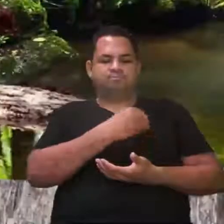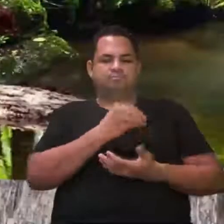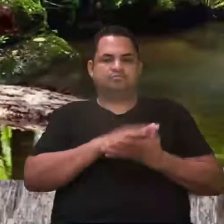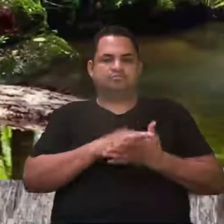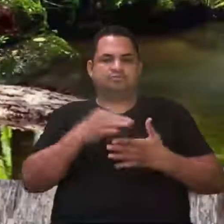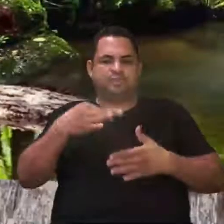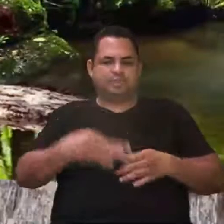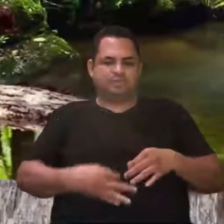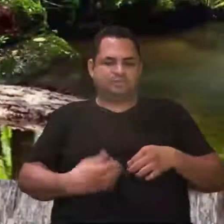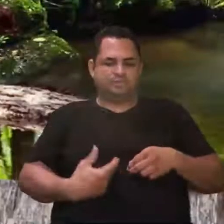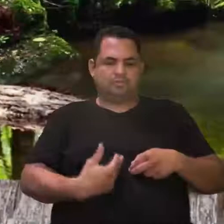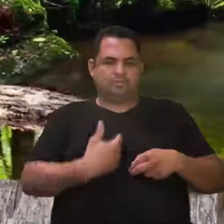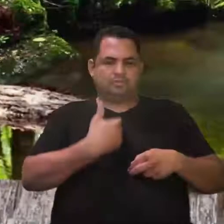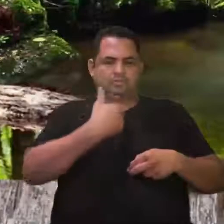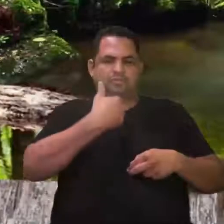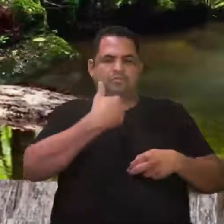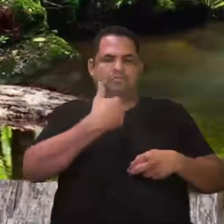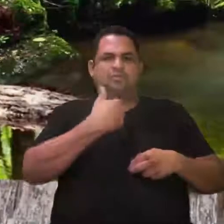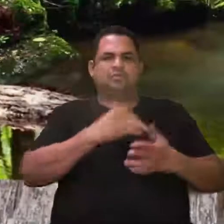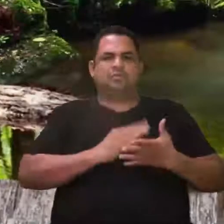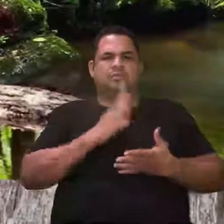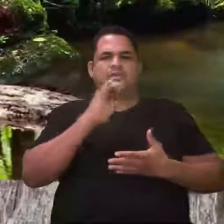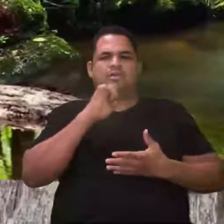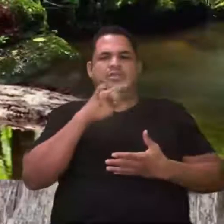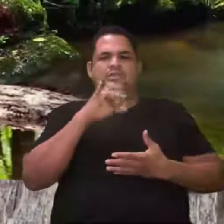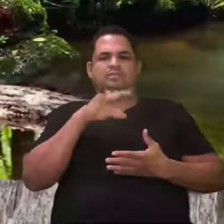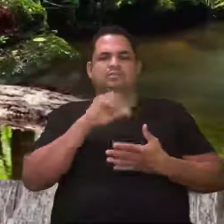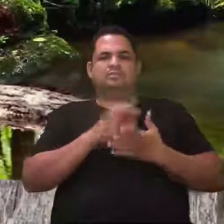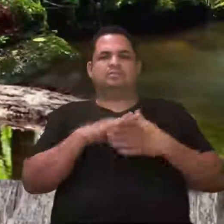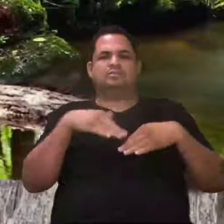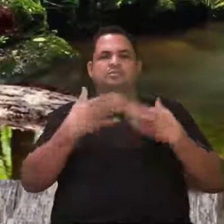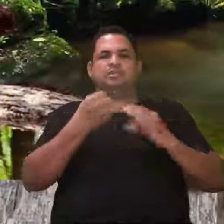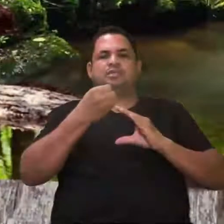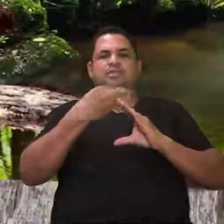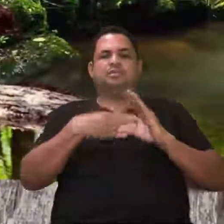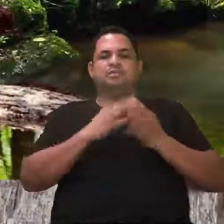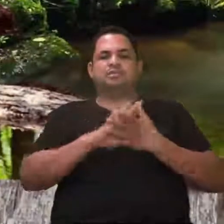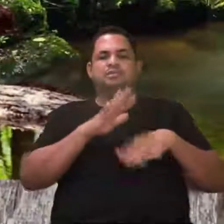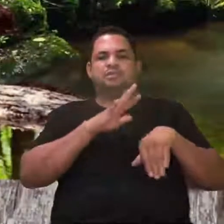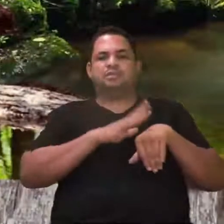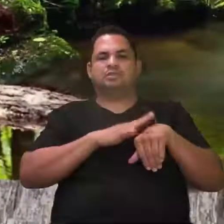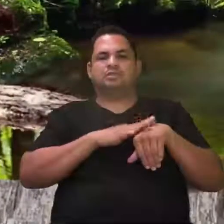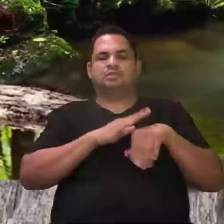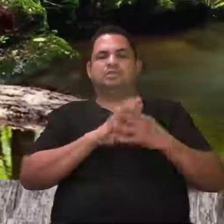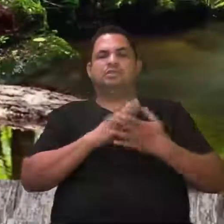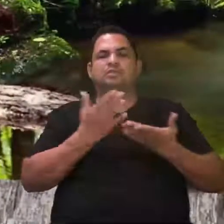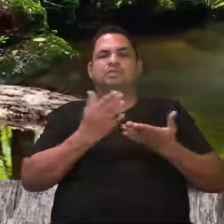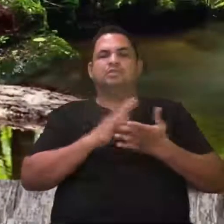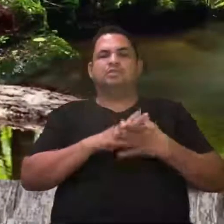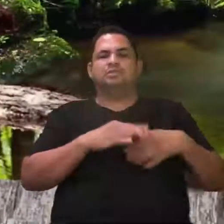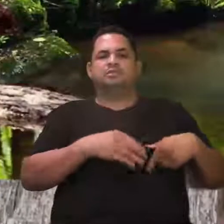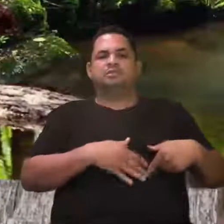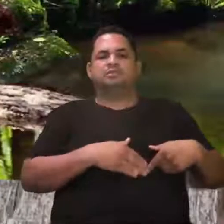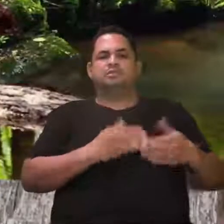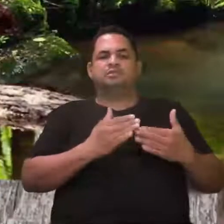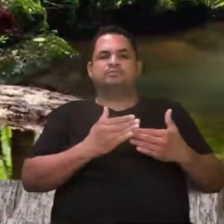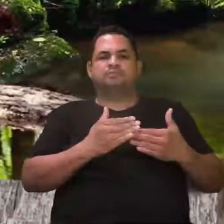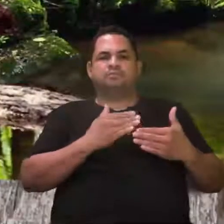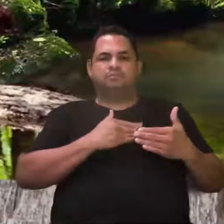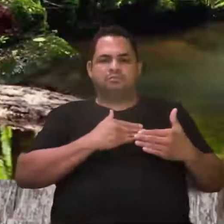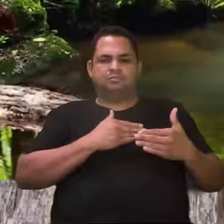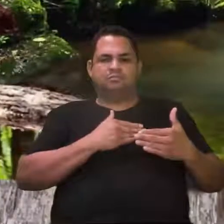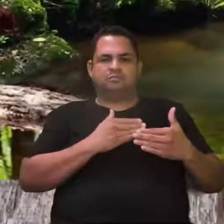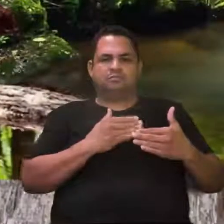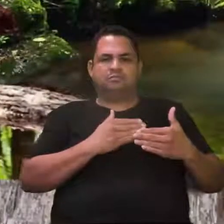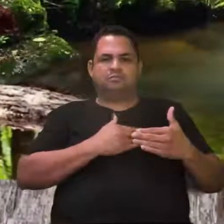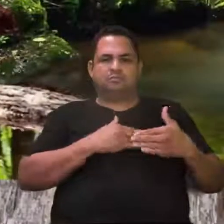apendicite, né? E um dos sinais dessa doença é justamente uma retração involuntária